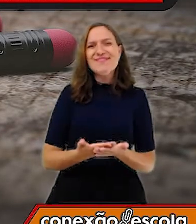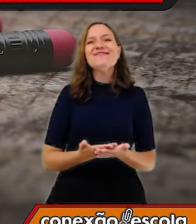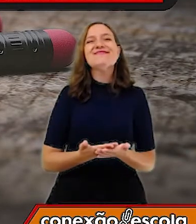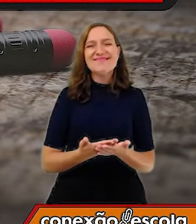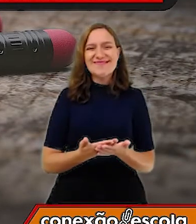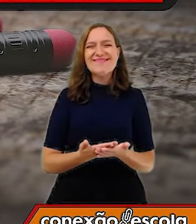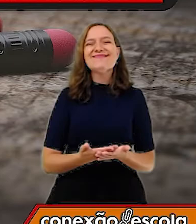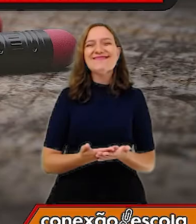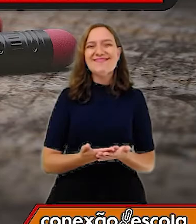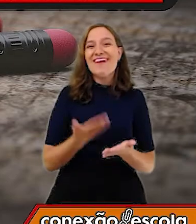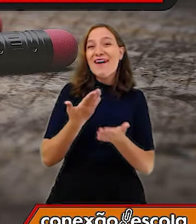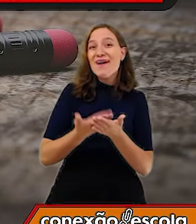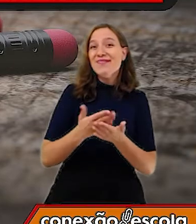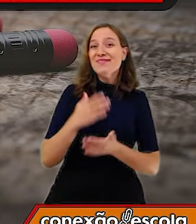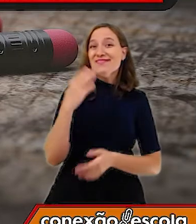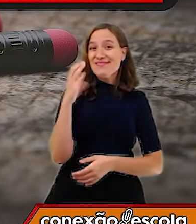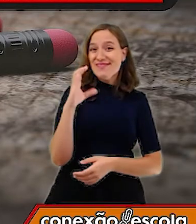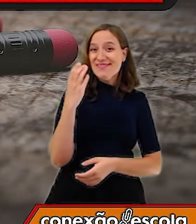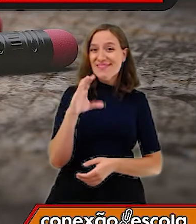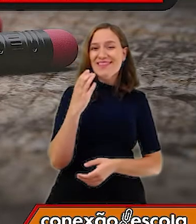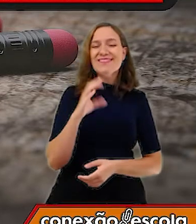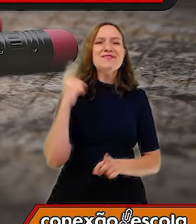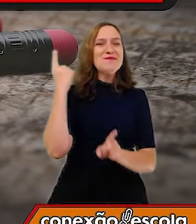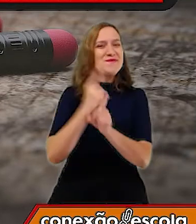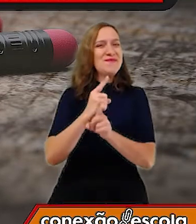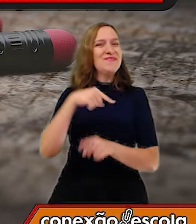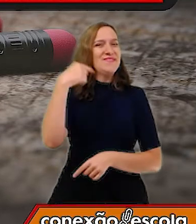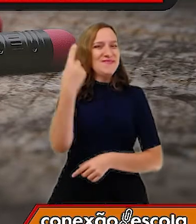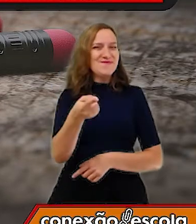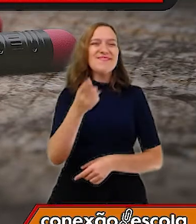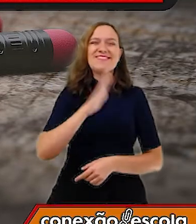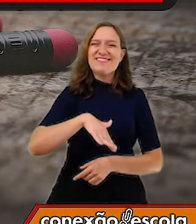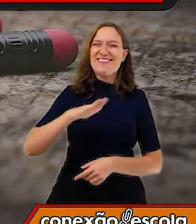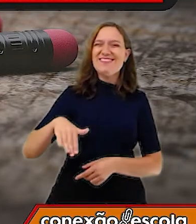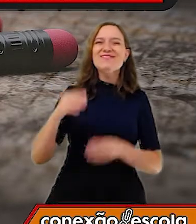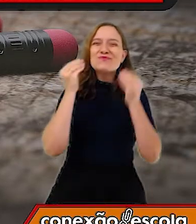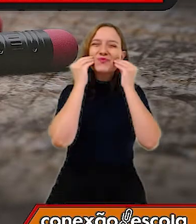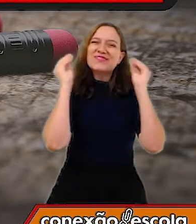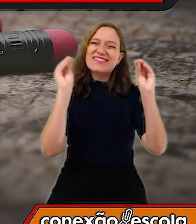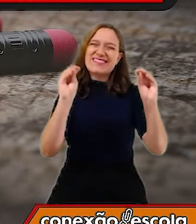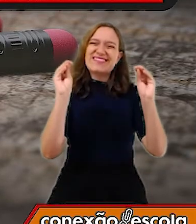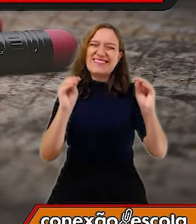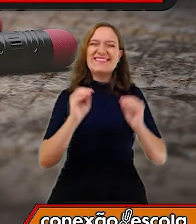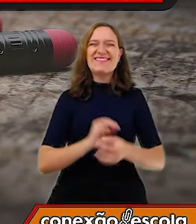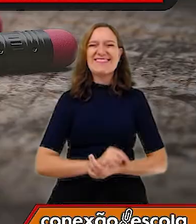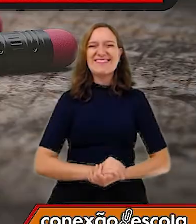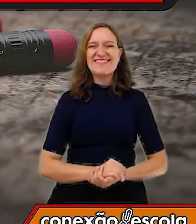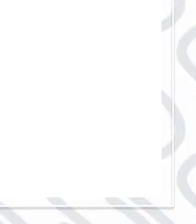de ciências. Até a próxima, crianças. Beijo!